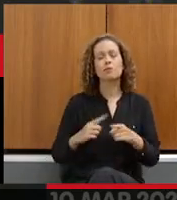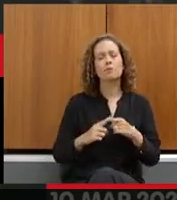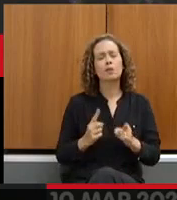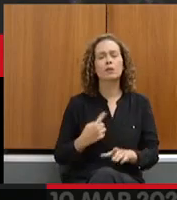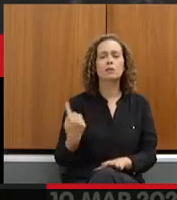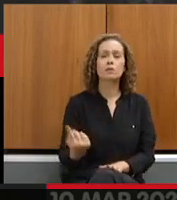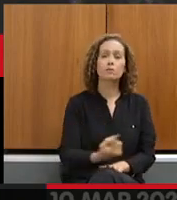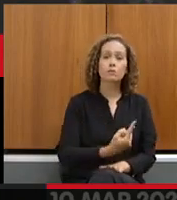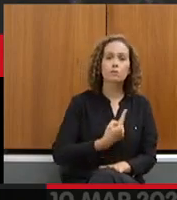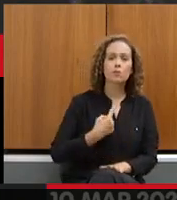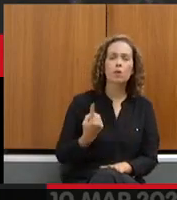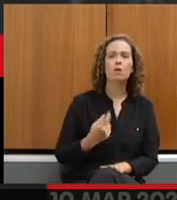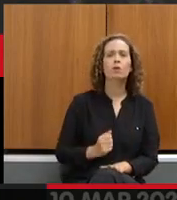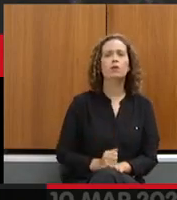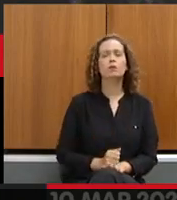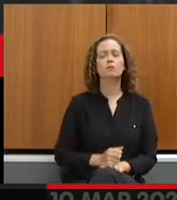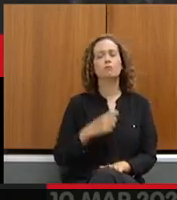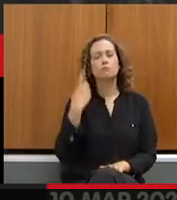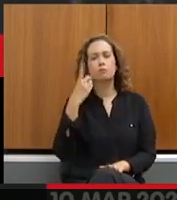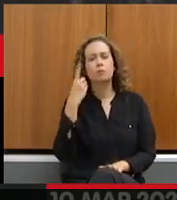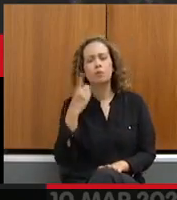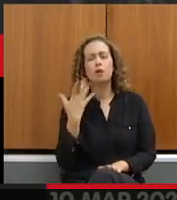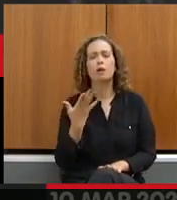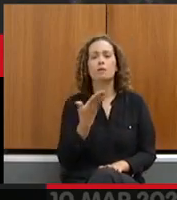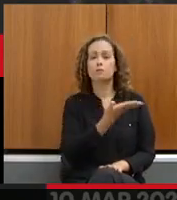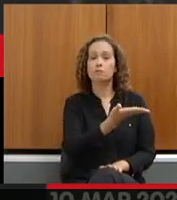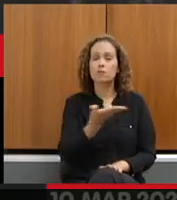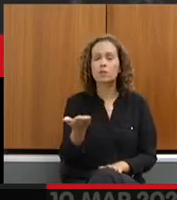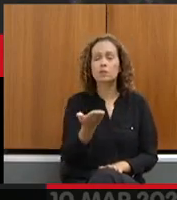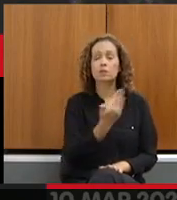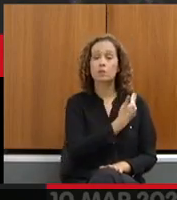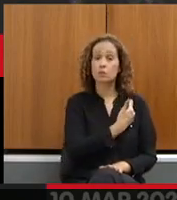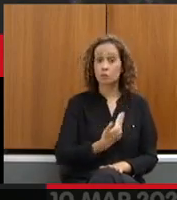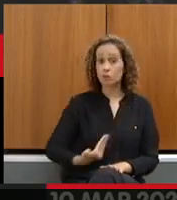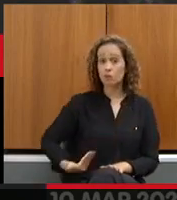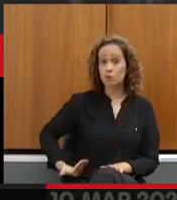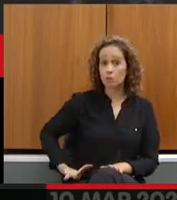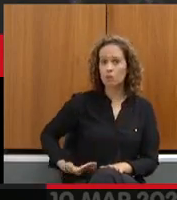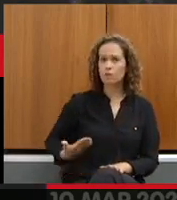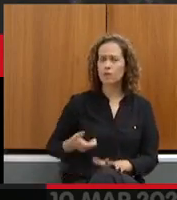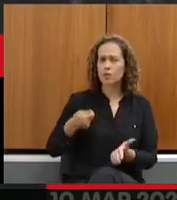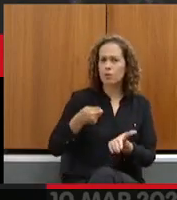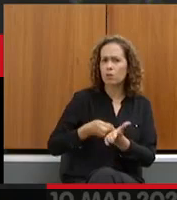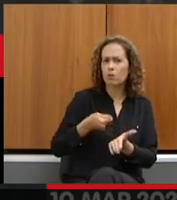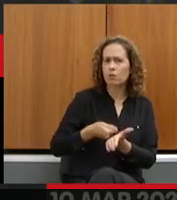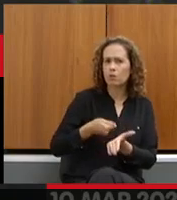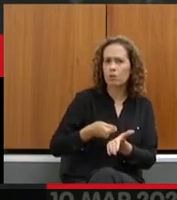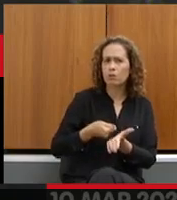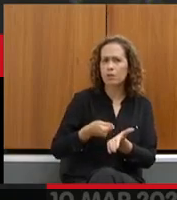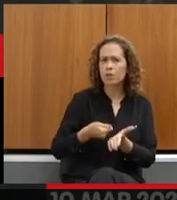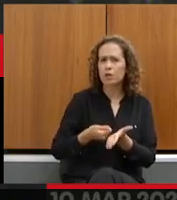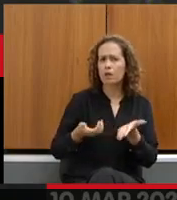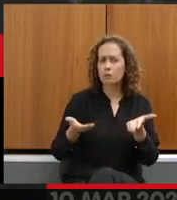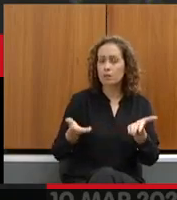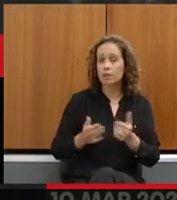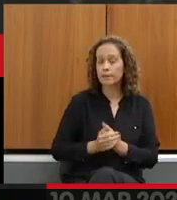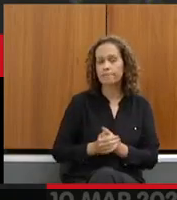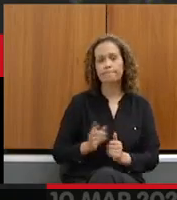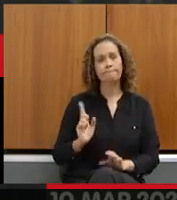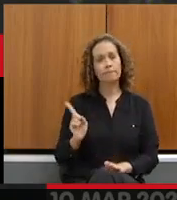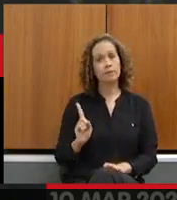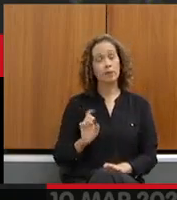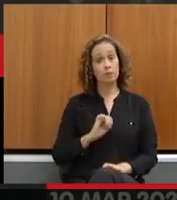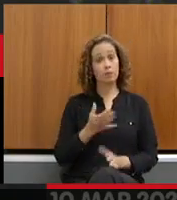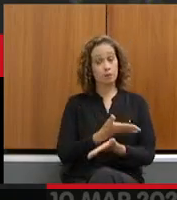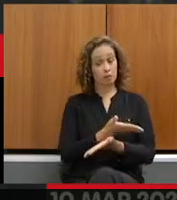nenhum de nós nenhum dos deputados em nenhum dos Senhores que estão no governo foram obrigados a estar onde estão esse